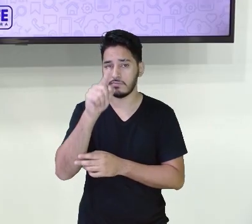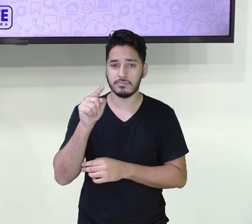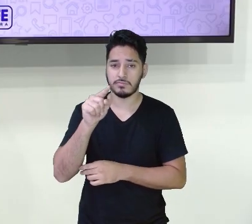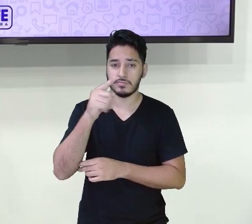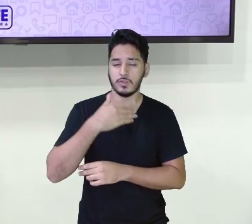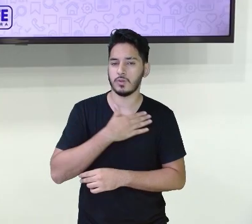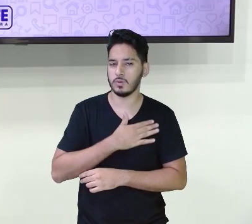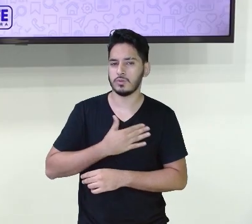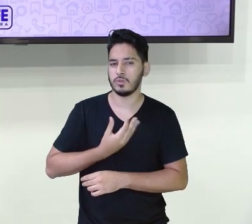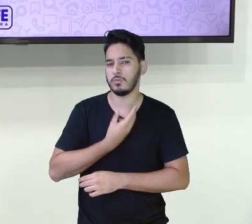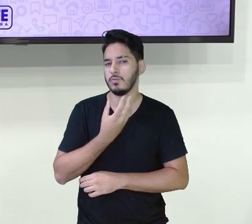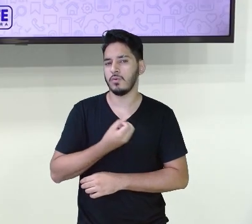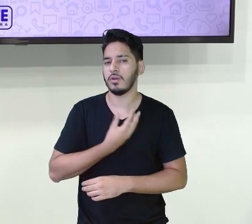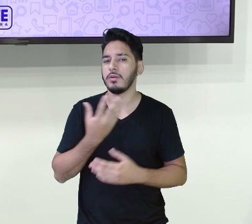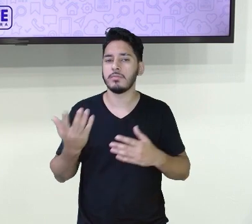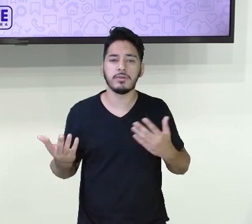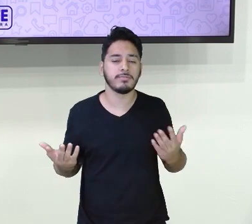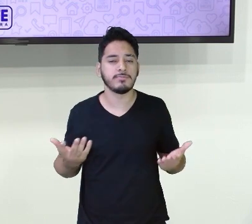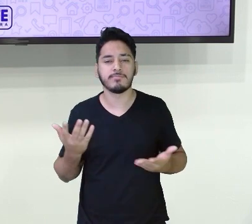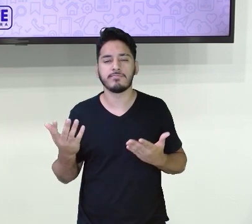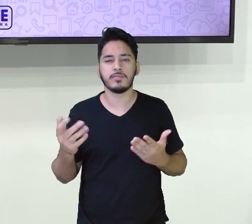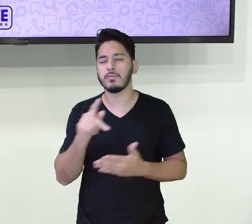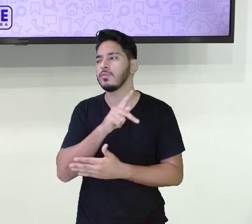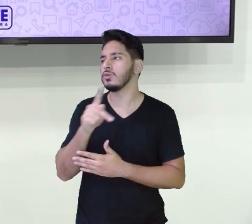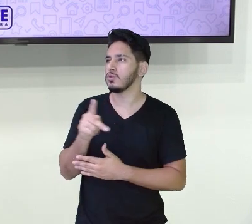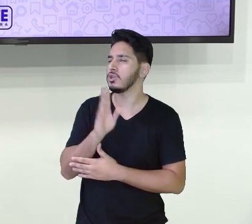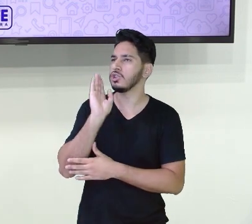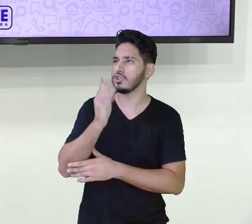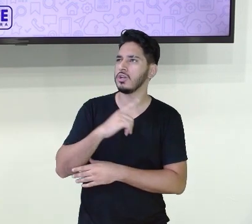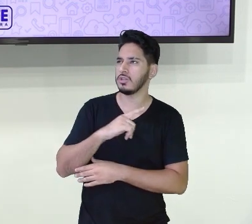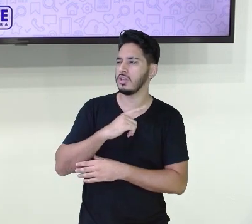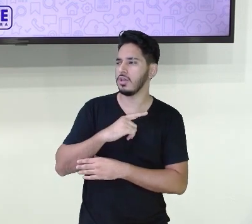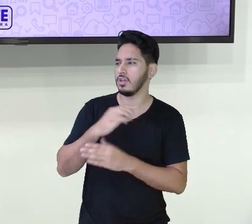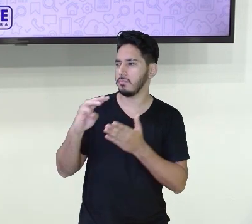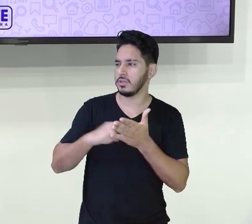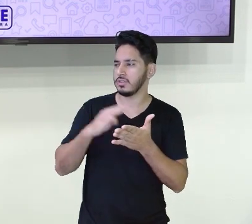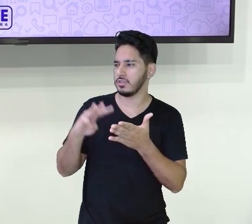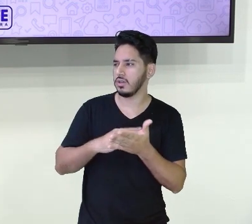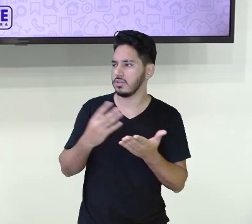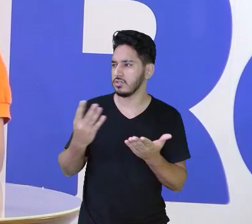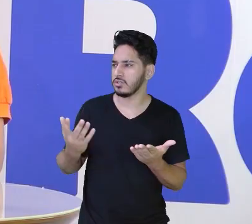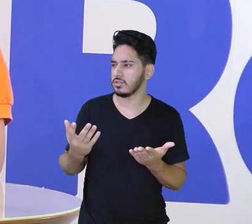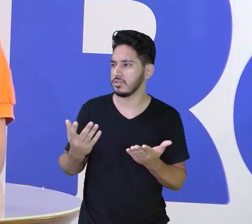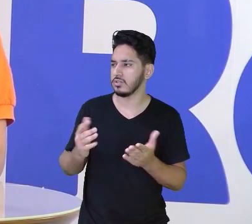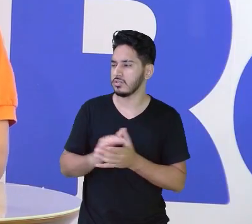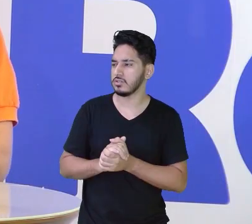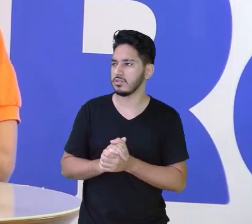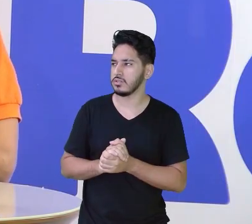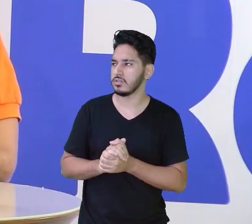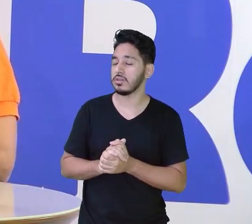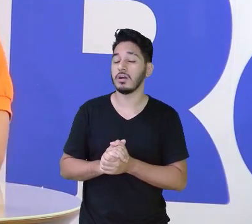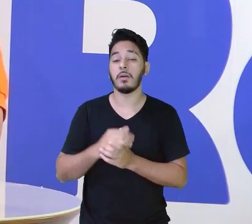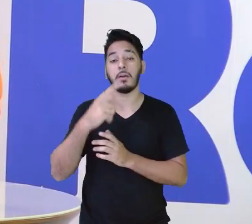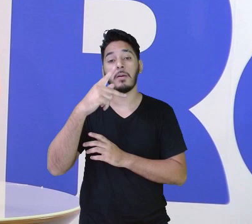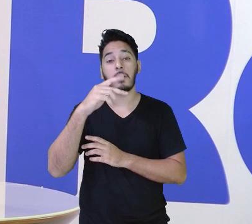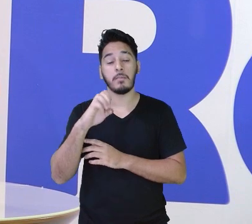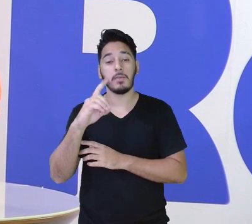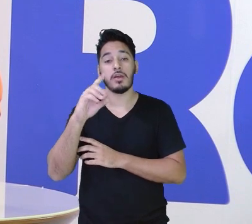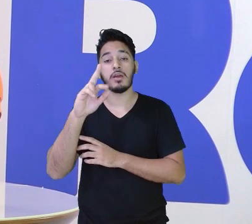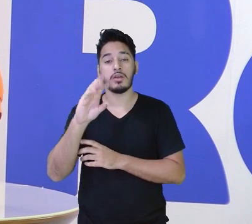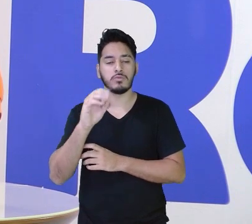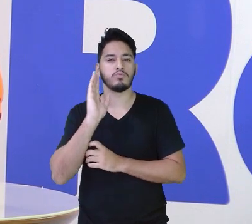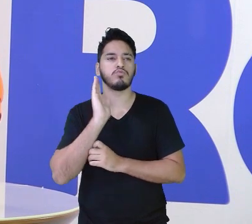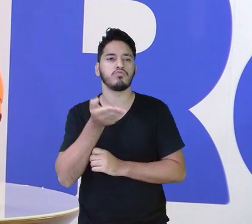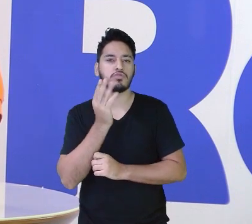do poema? Quero ouvir suas impressões. Professora Kedma, já tem alguém participando do nosso chat? Pedro já disse